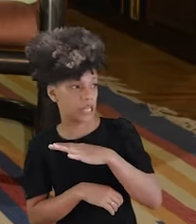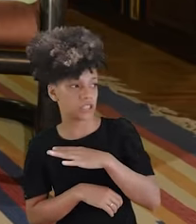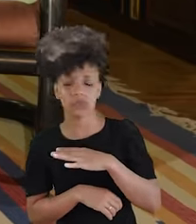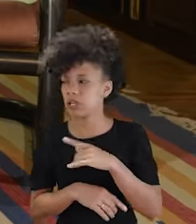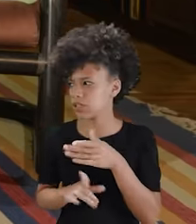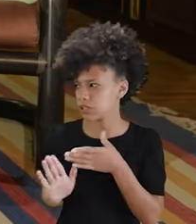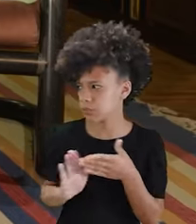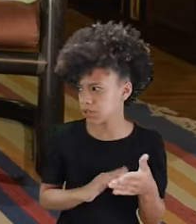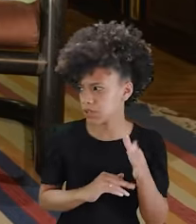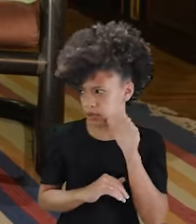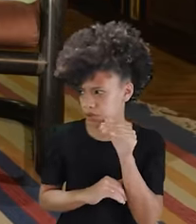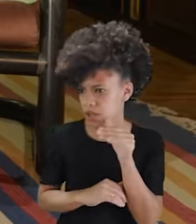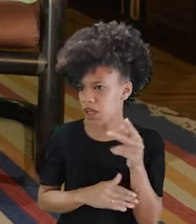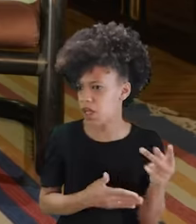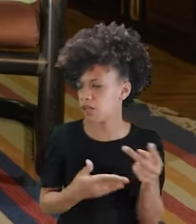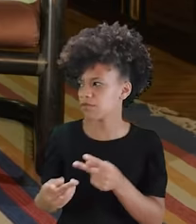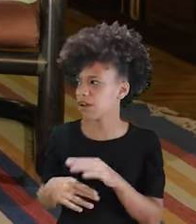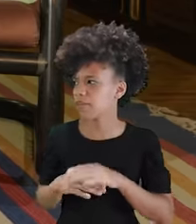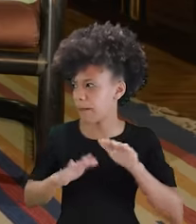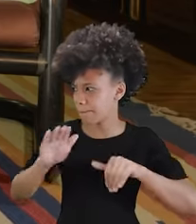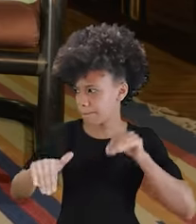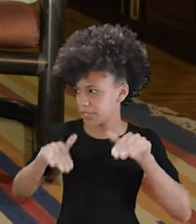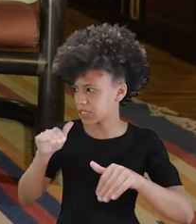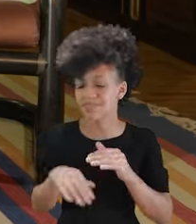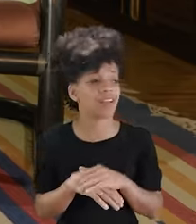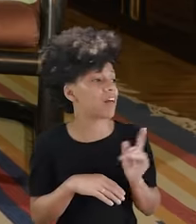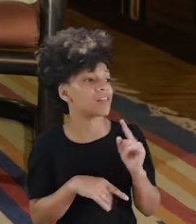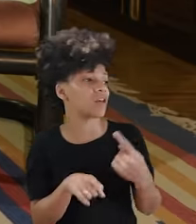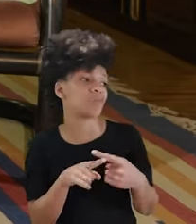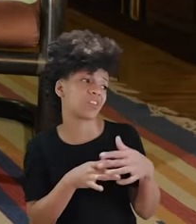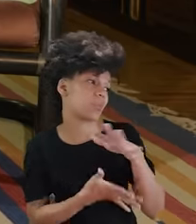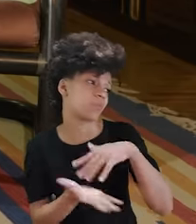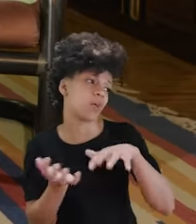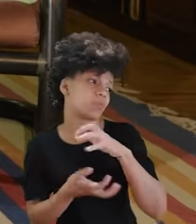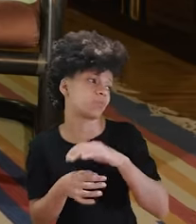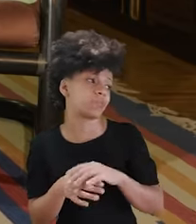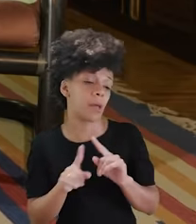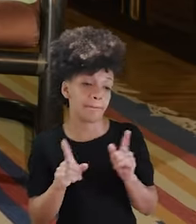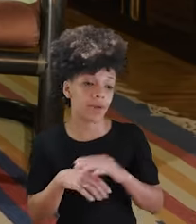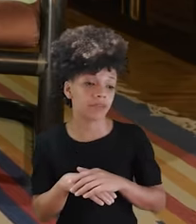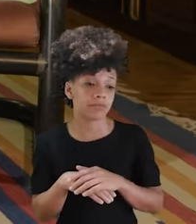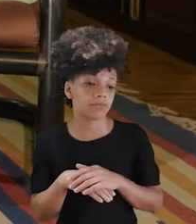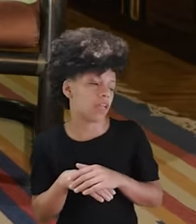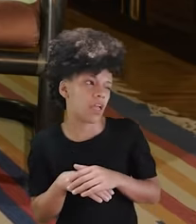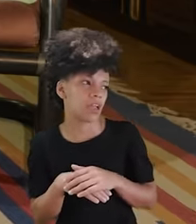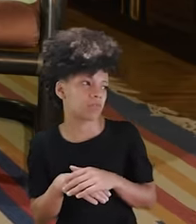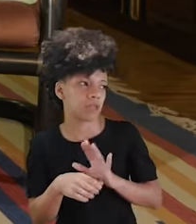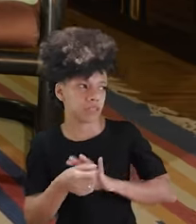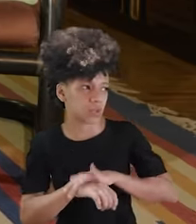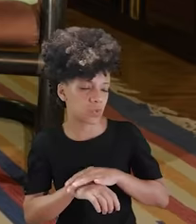porque eu vou lavar a louça mas ele segura em qualquer lugar Ah entendi não é muito confortável está aí dry-dock